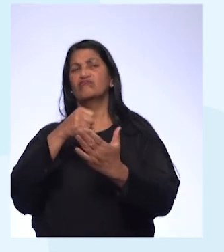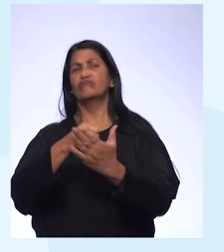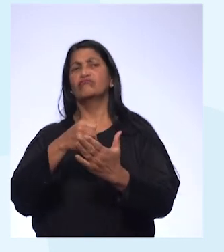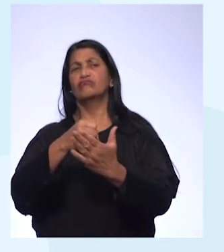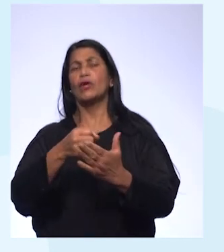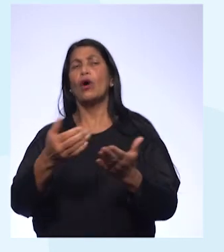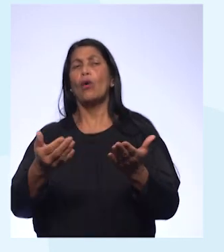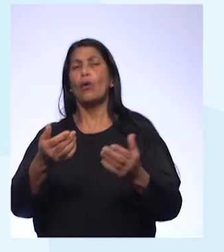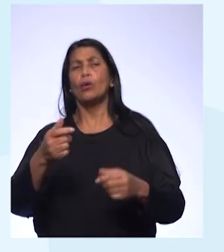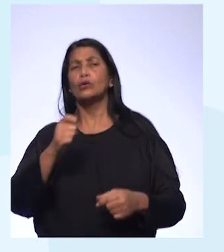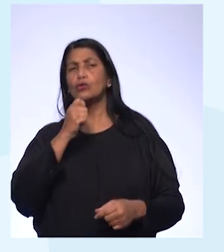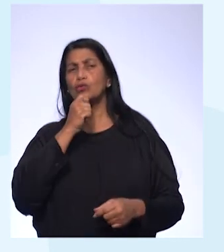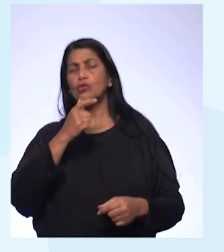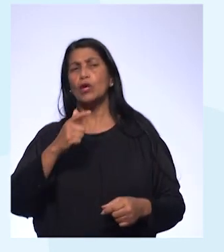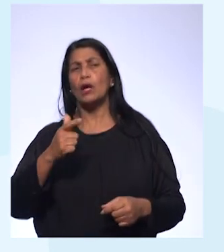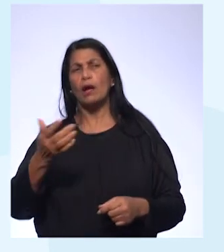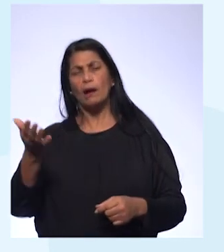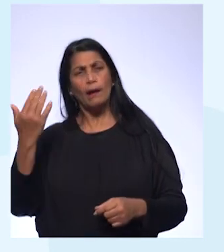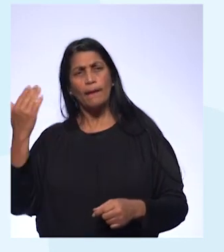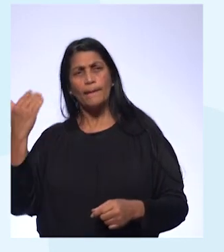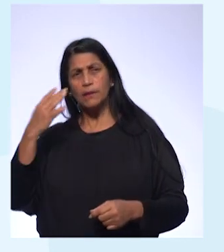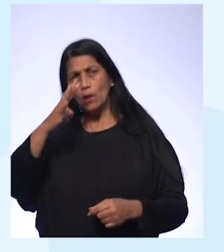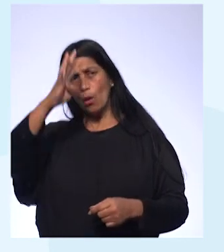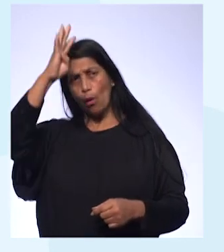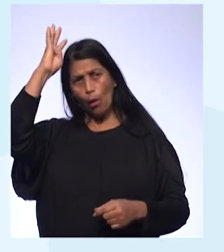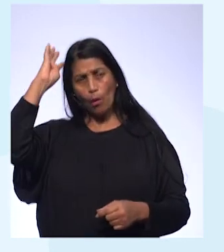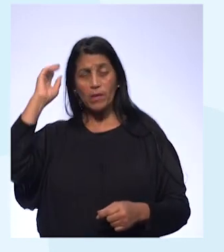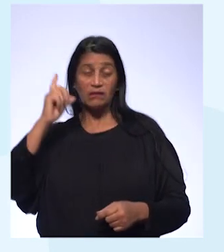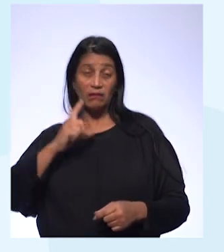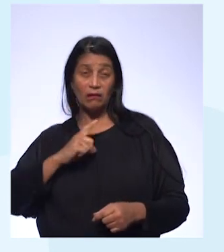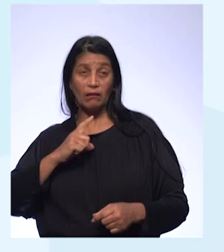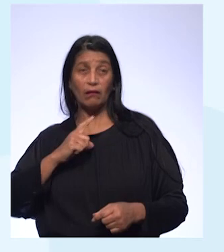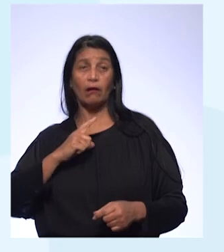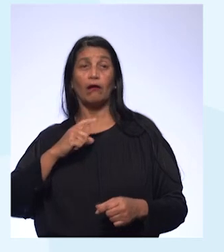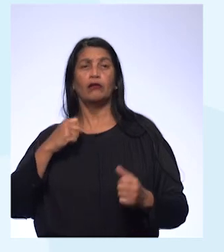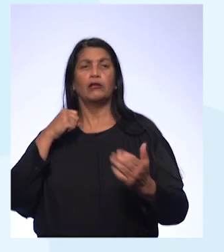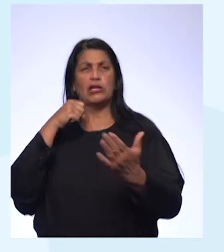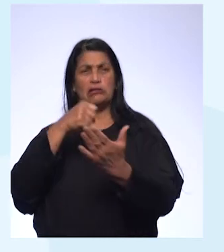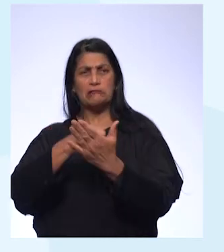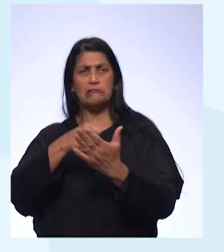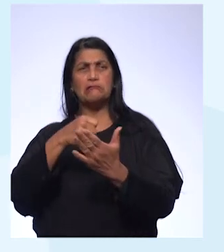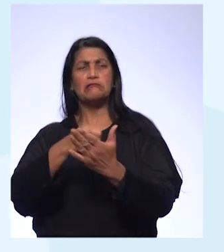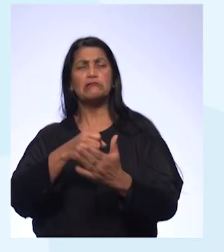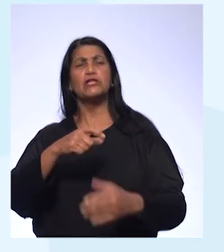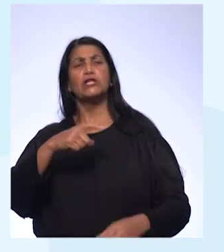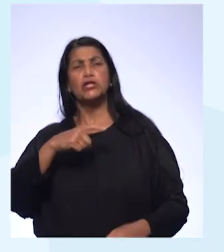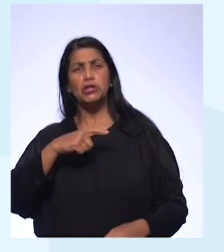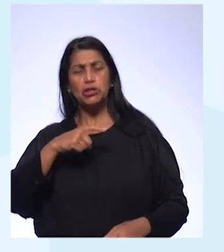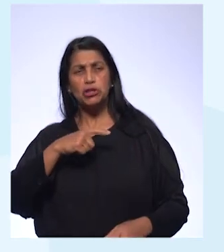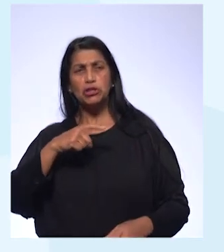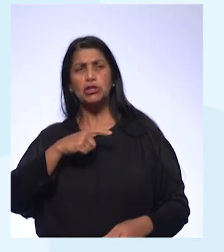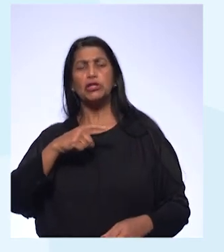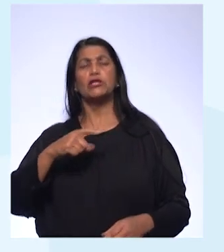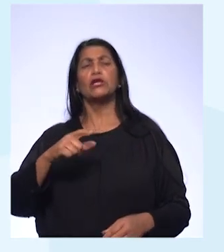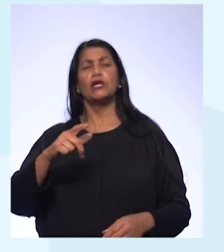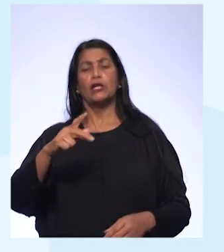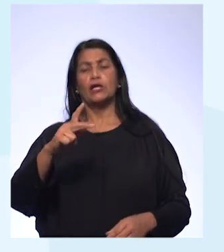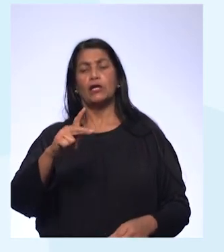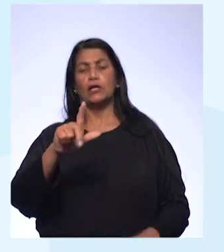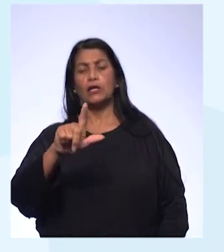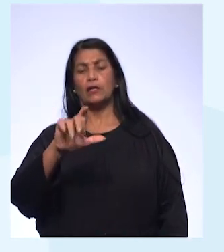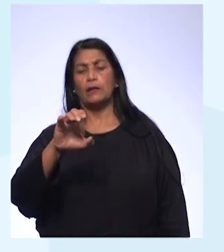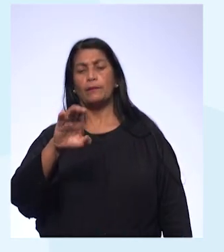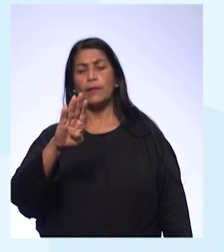Então, eles viram que lá na Roma Antiga tinha, os patrícios e os plebeus, né, tinham suas questões.